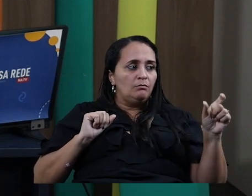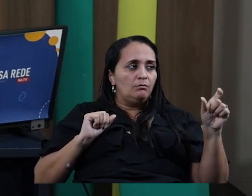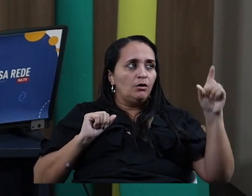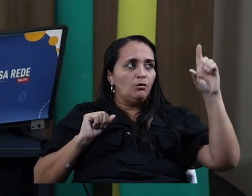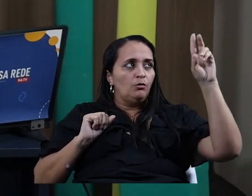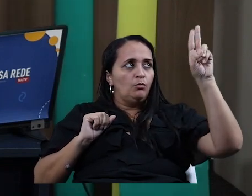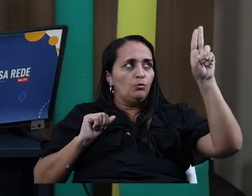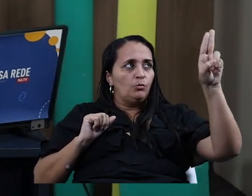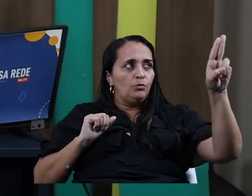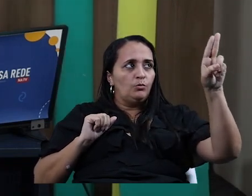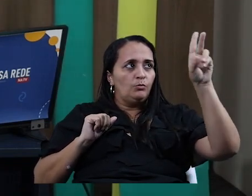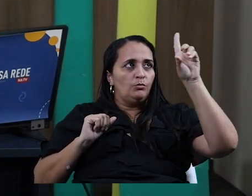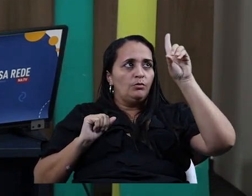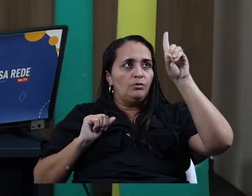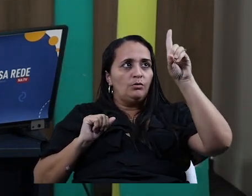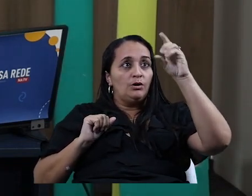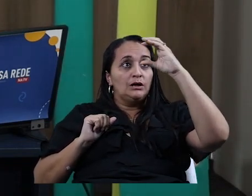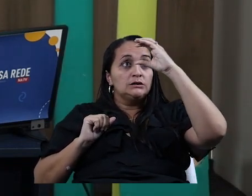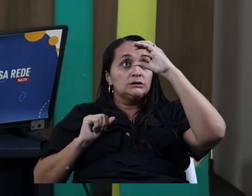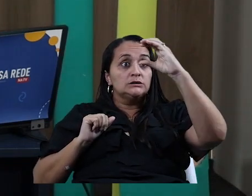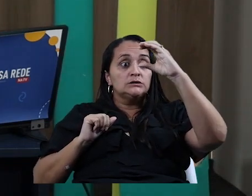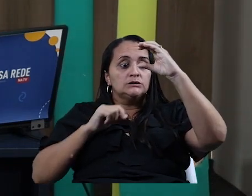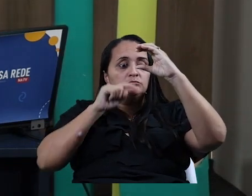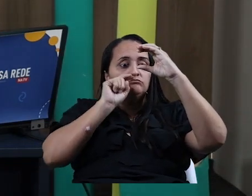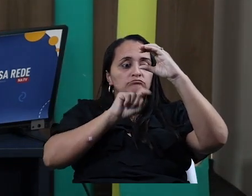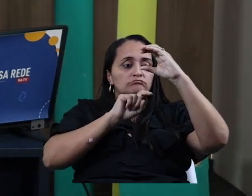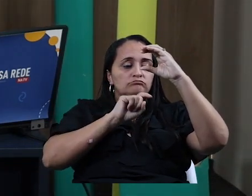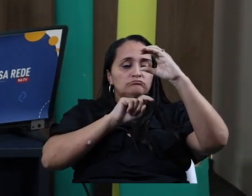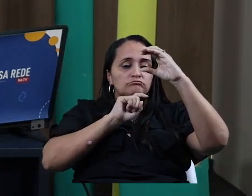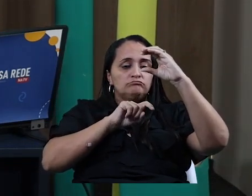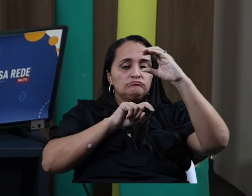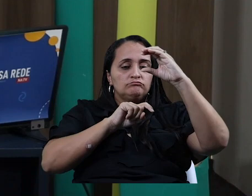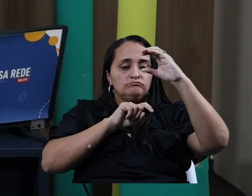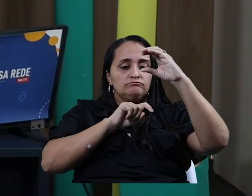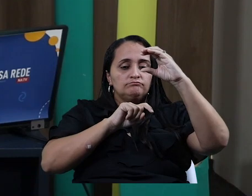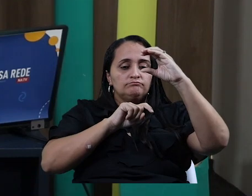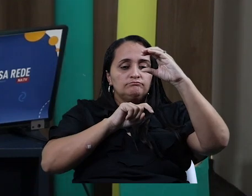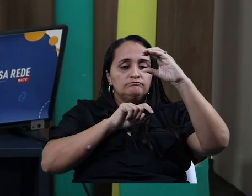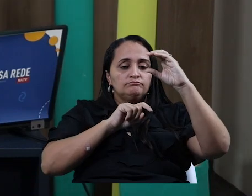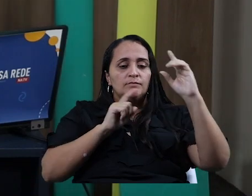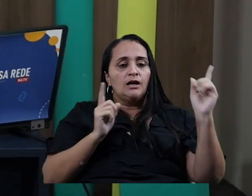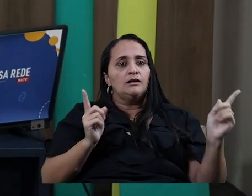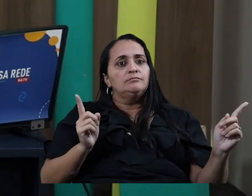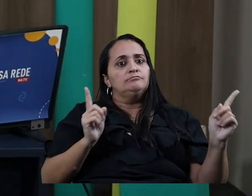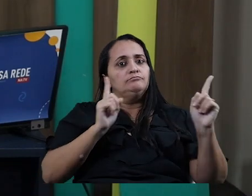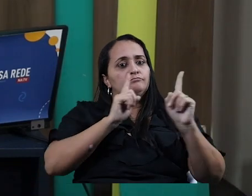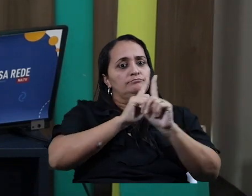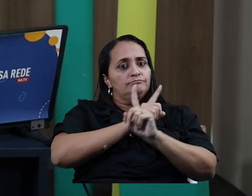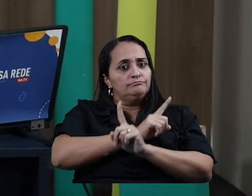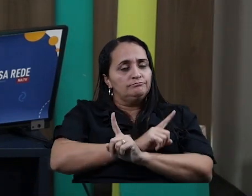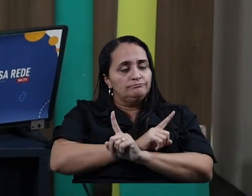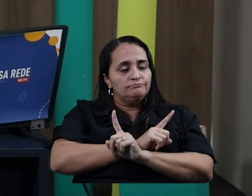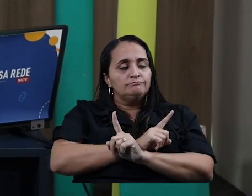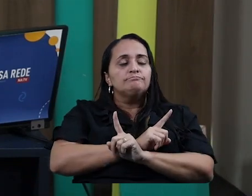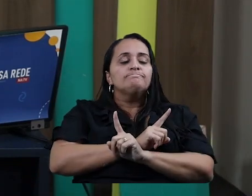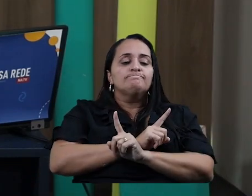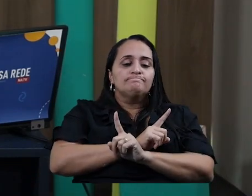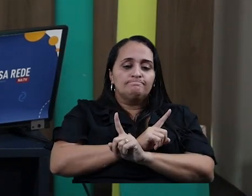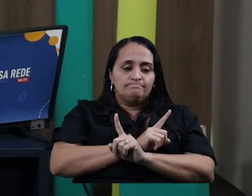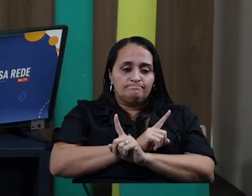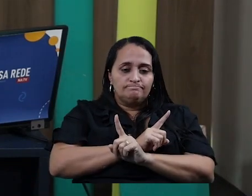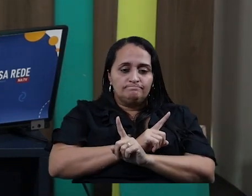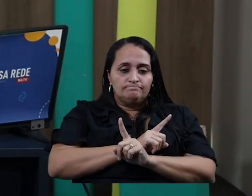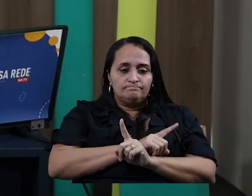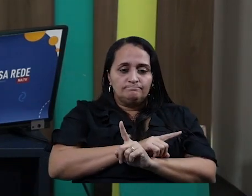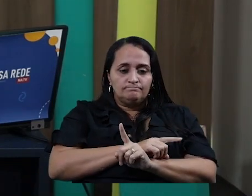a centena, os números 100 acima. Então, ó, C de centena, em vez de estar